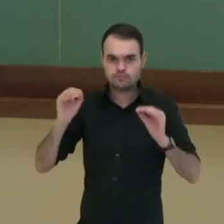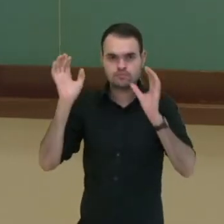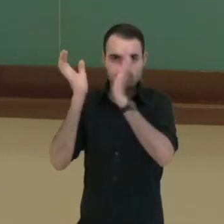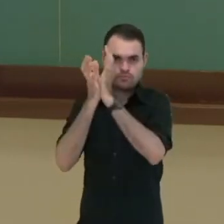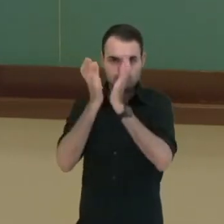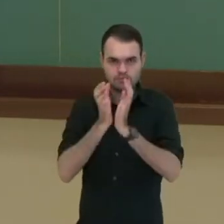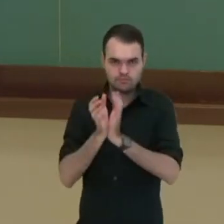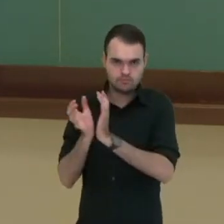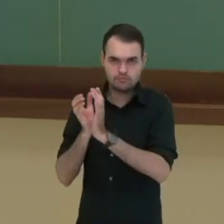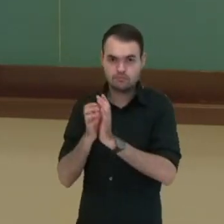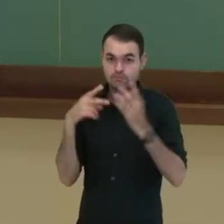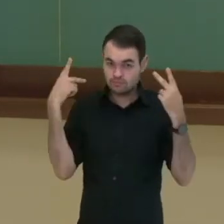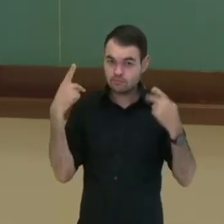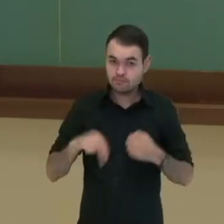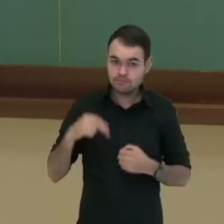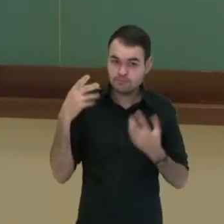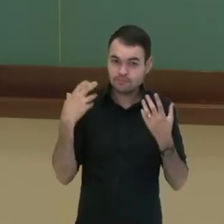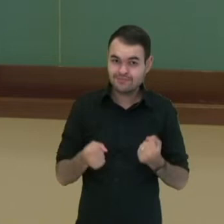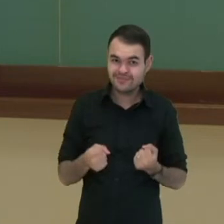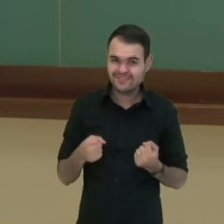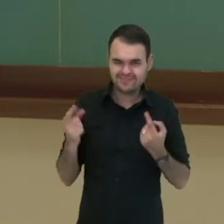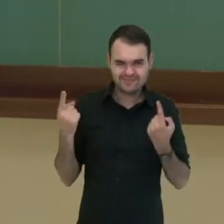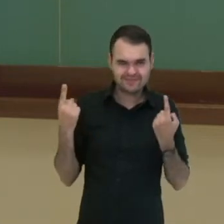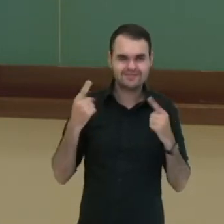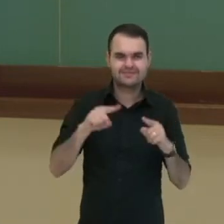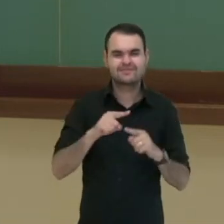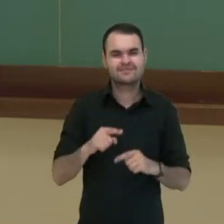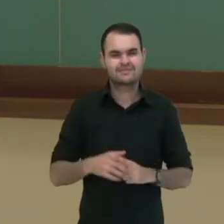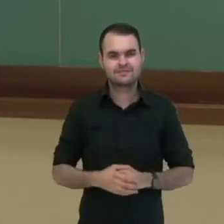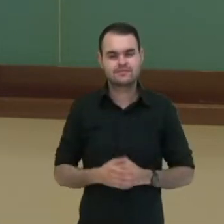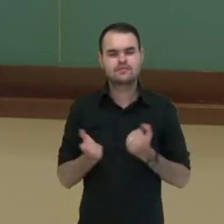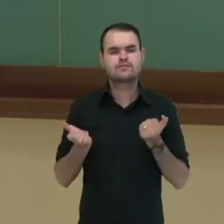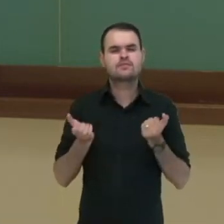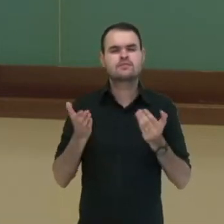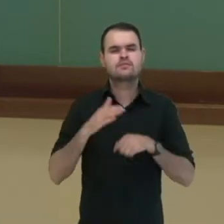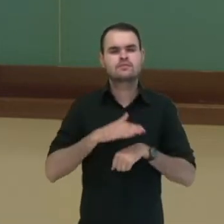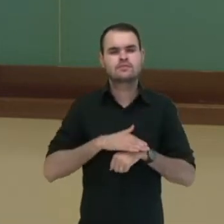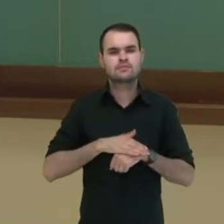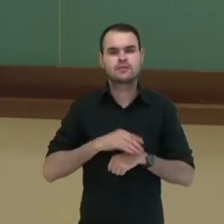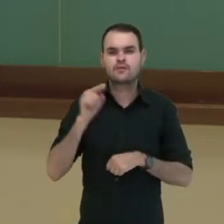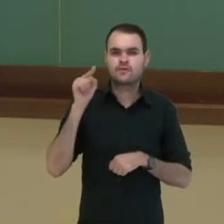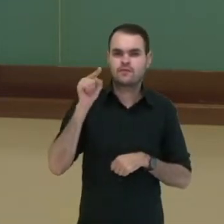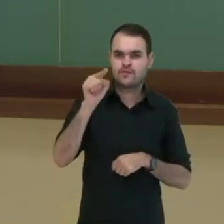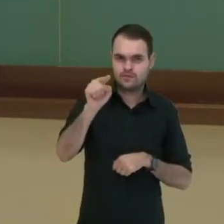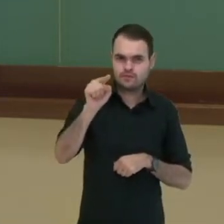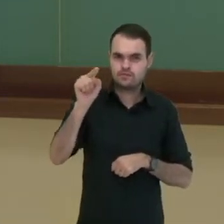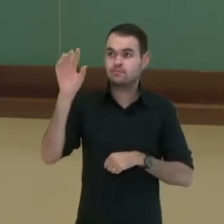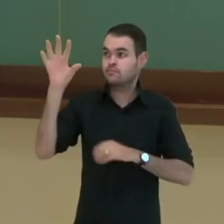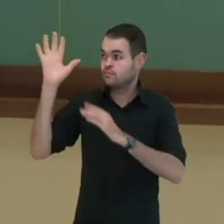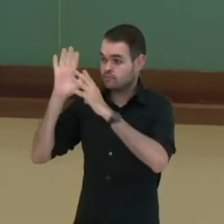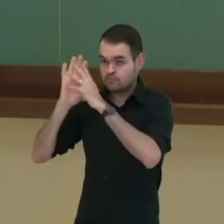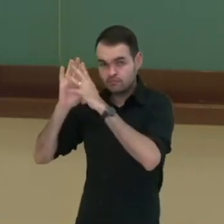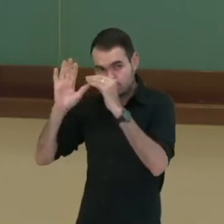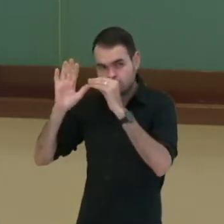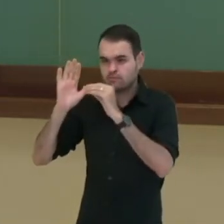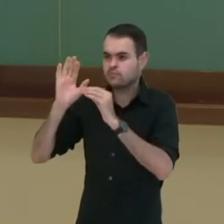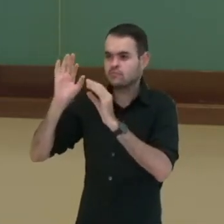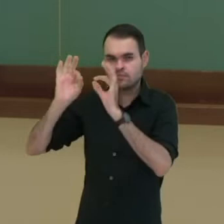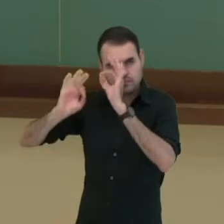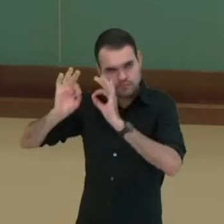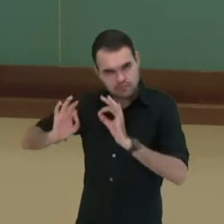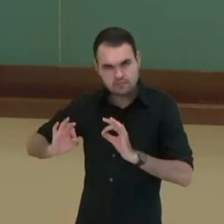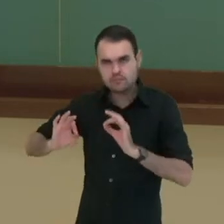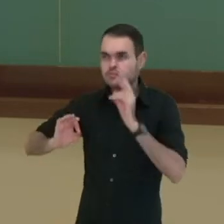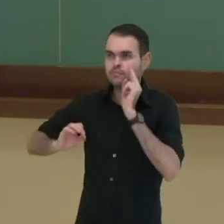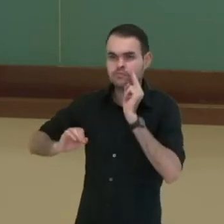eles. Você topa esse desafio? Eu tenho certeza que você vai mandar muito bem. Eu vou dar um tempinho para você, então, anotar, para você observar,